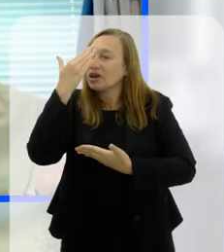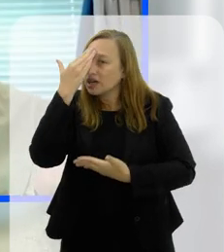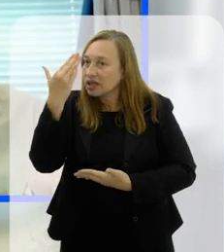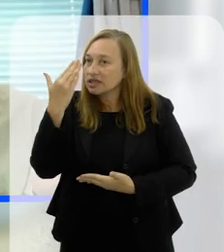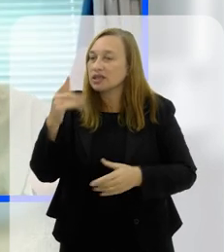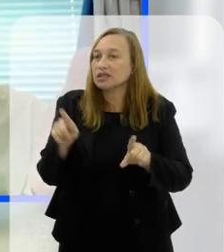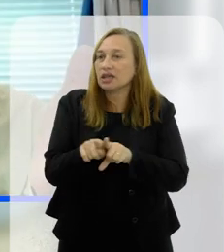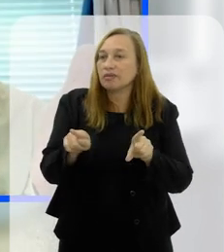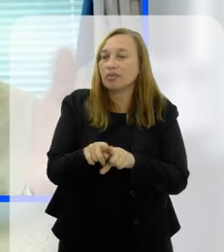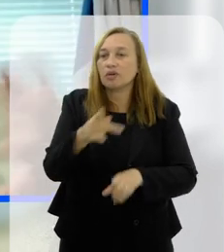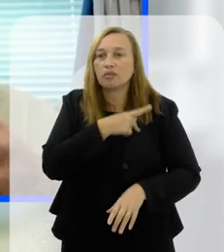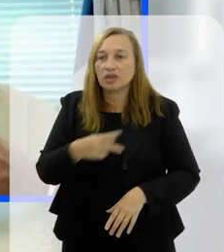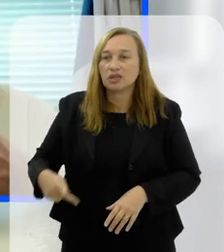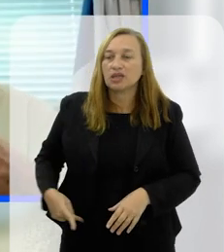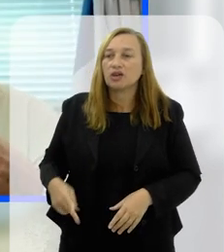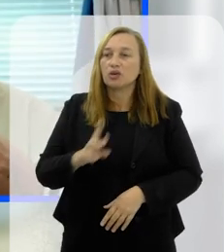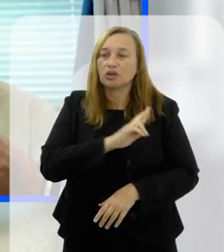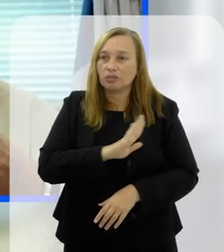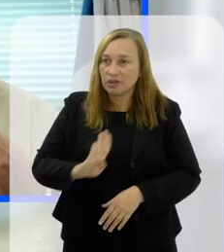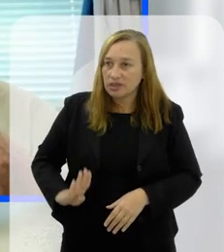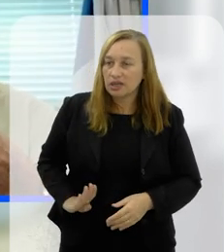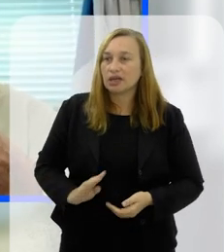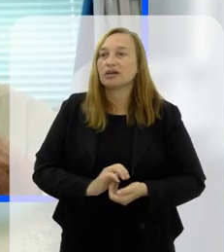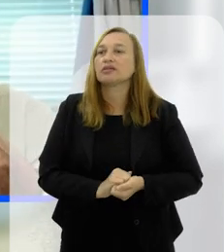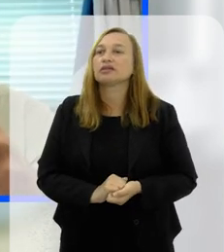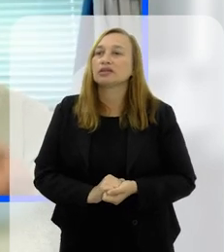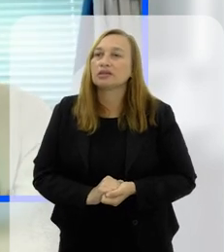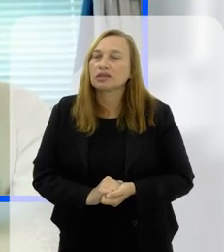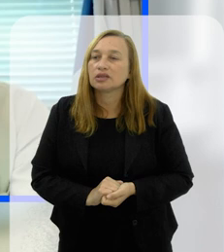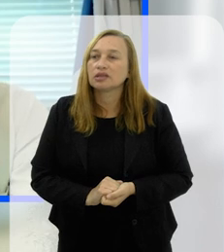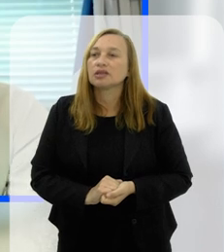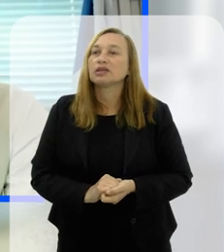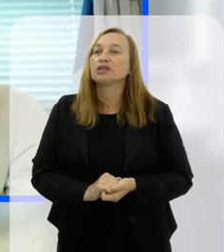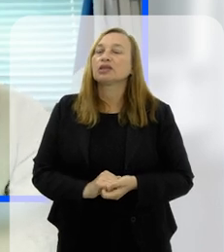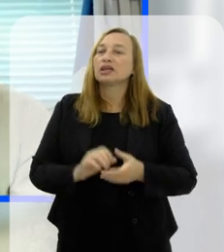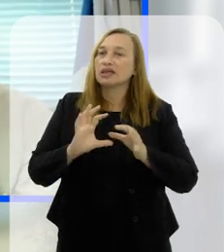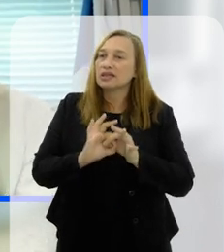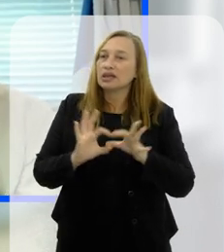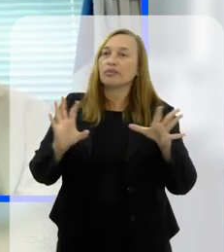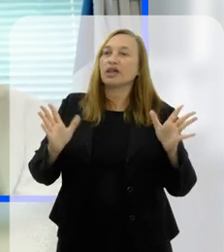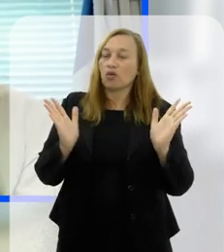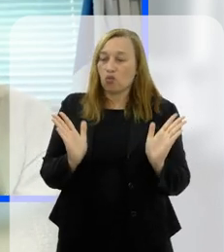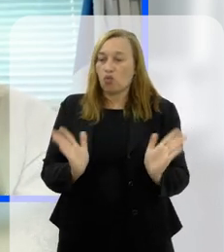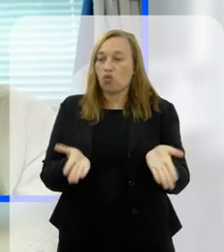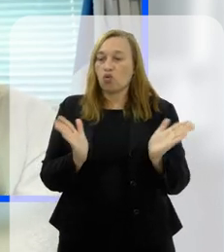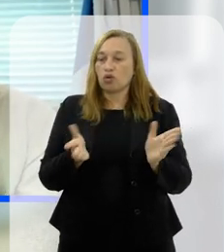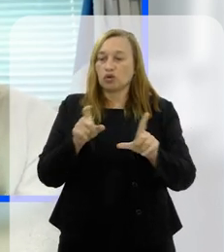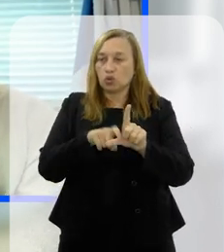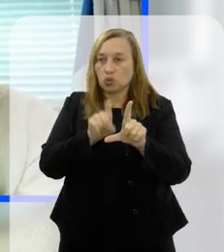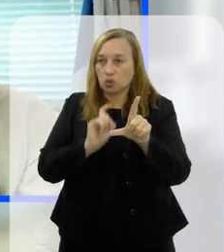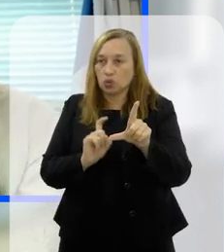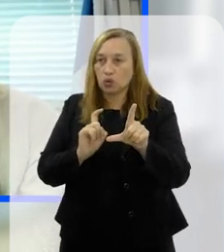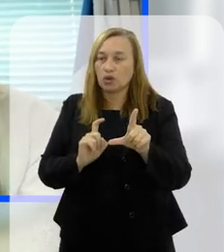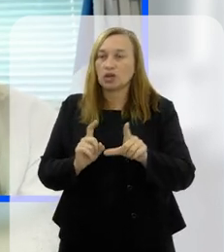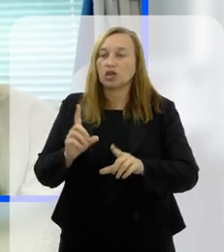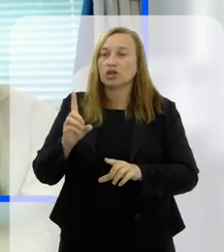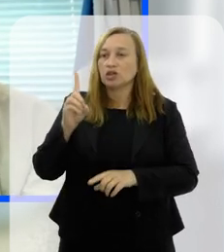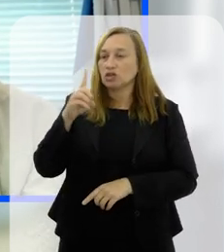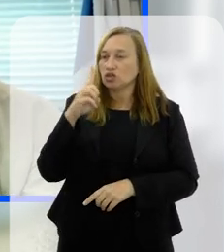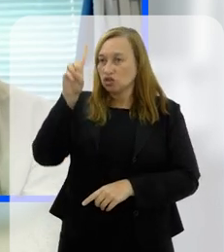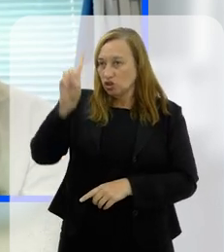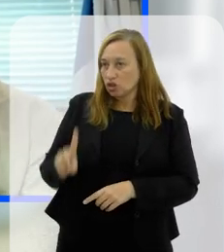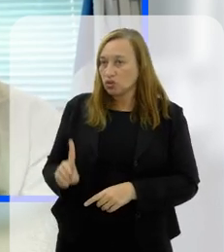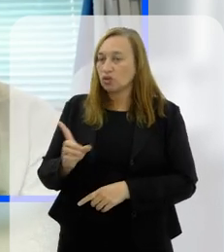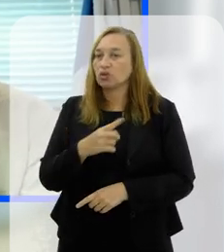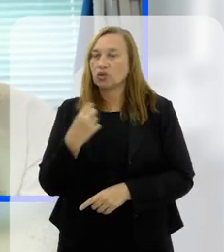temos que agradecer também o nosso Presidente Rodrigo barcel por dar essa autonomia hoje ao nosso